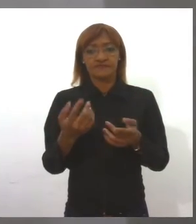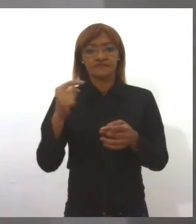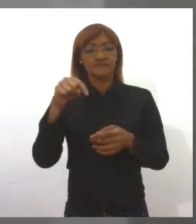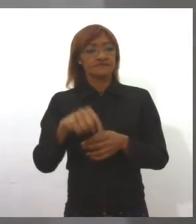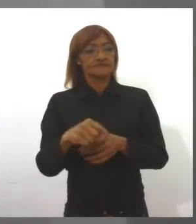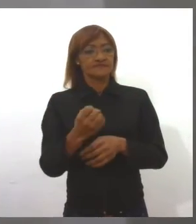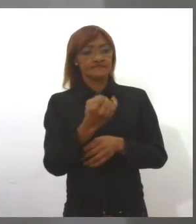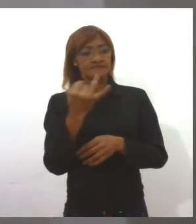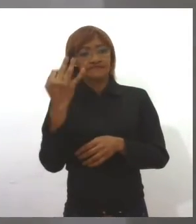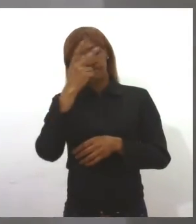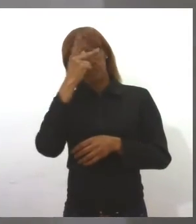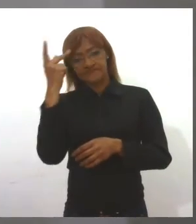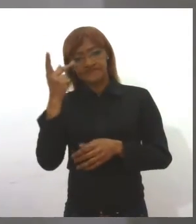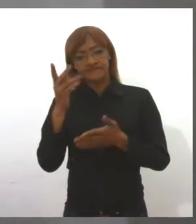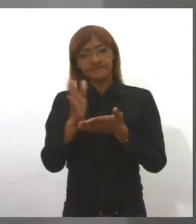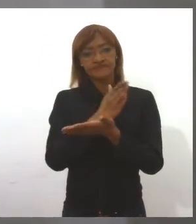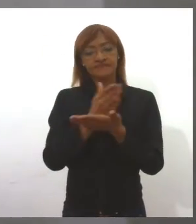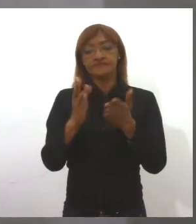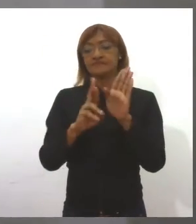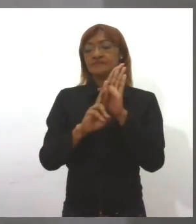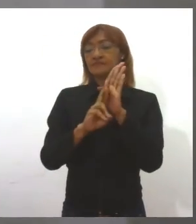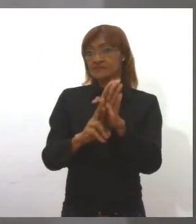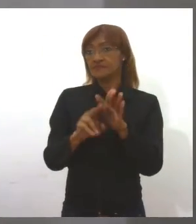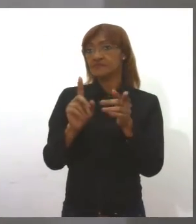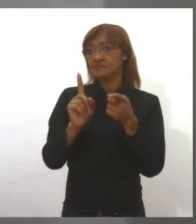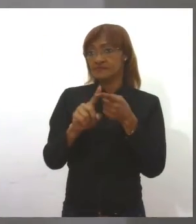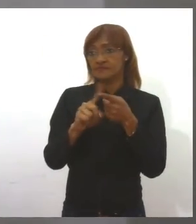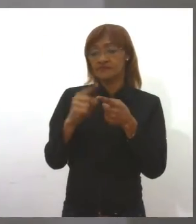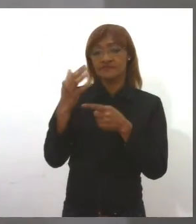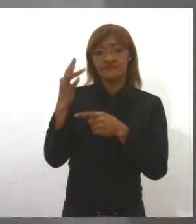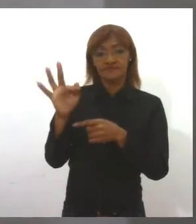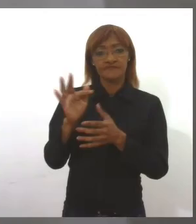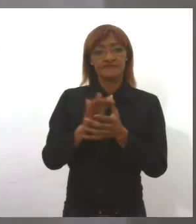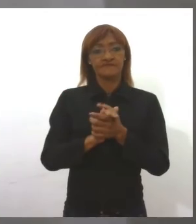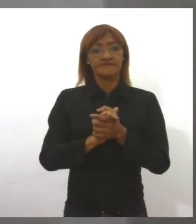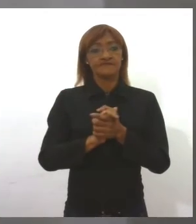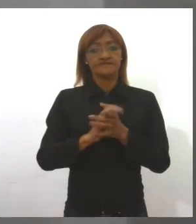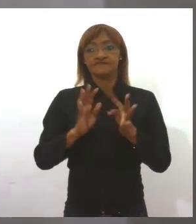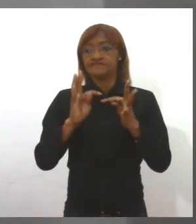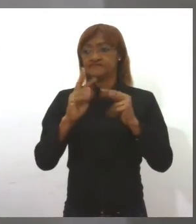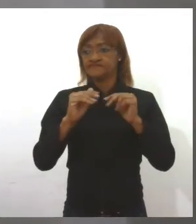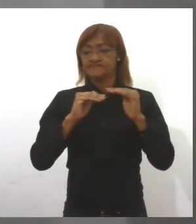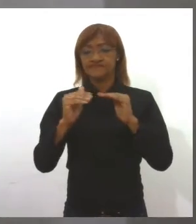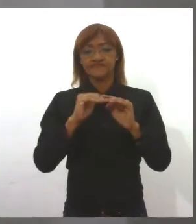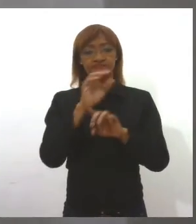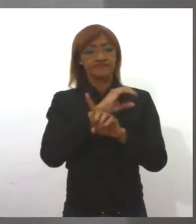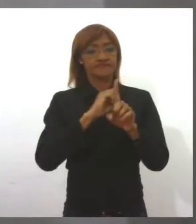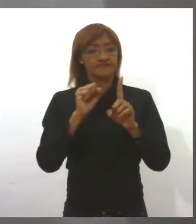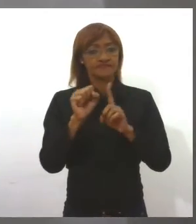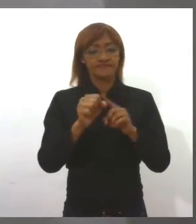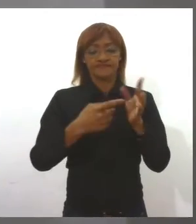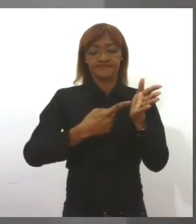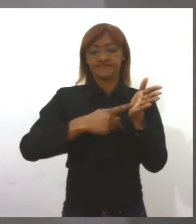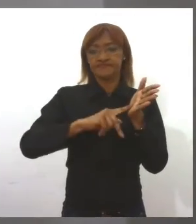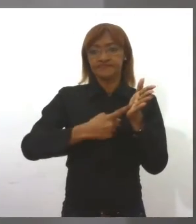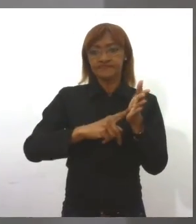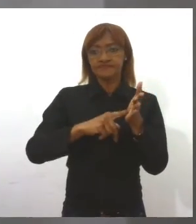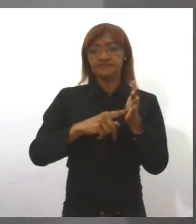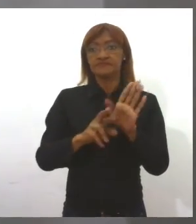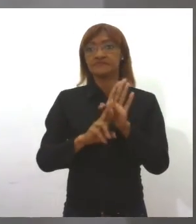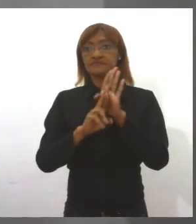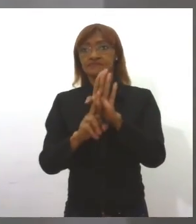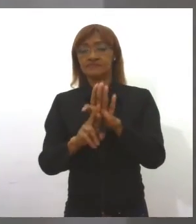e alguns representantes também da esfera federal, como eu disse, movimentos sociais, a direção dos sindicatos, representantes